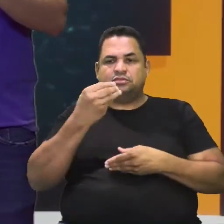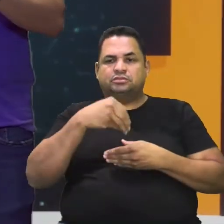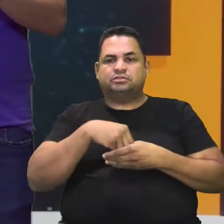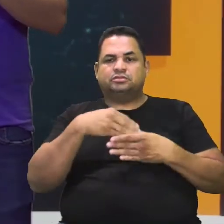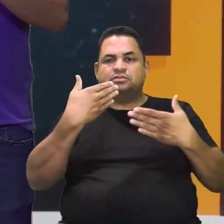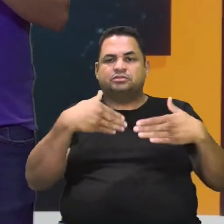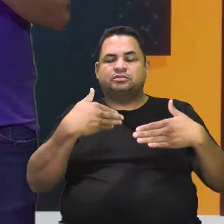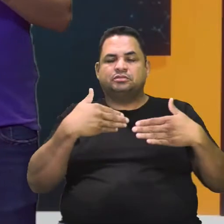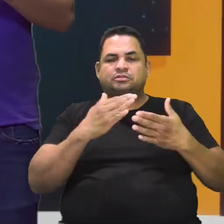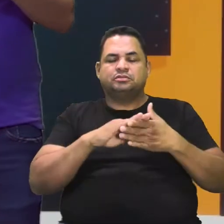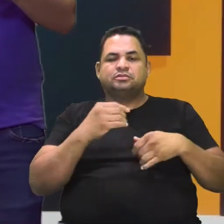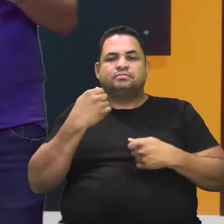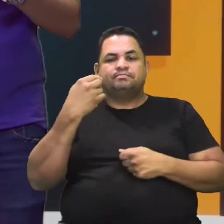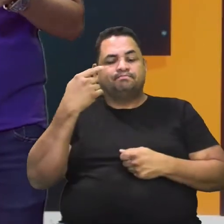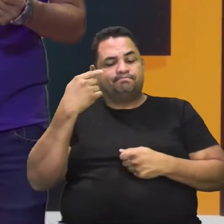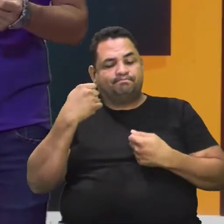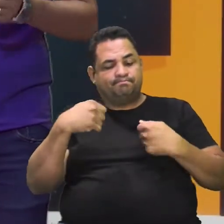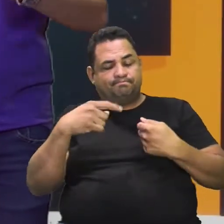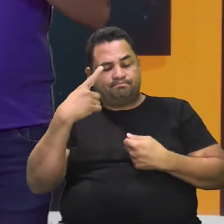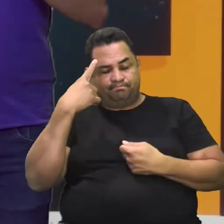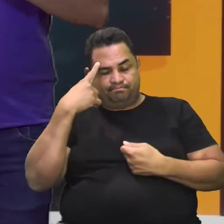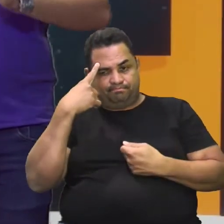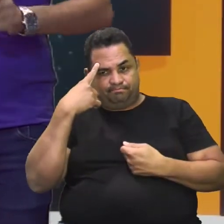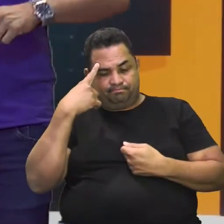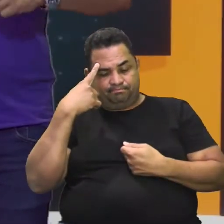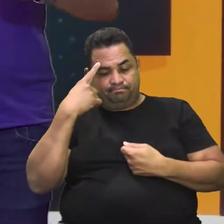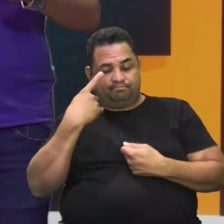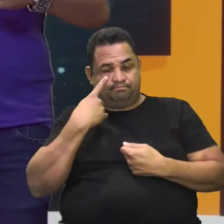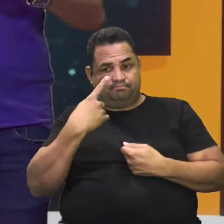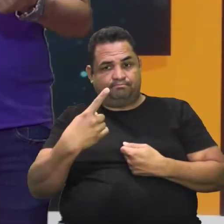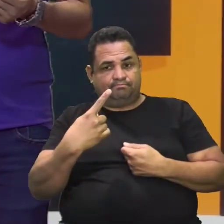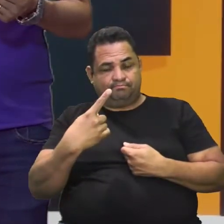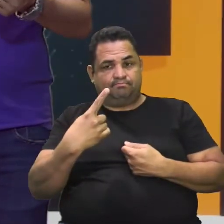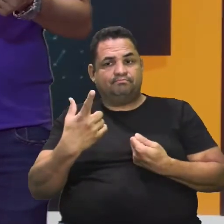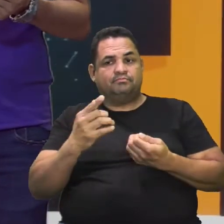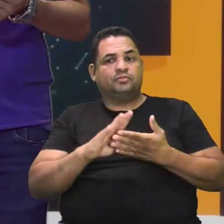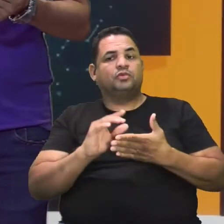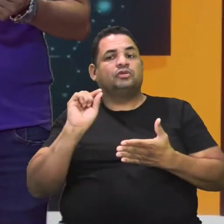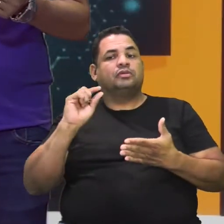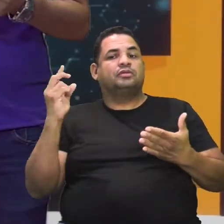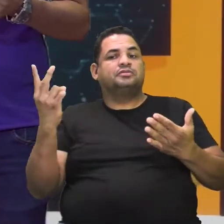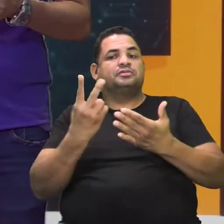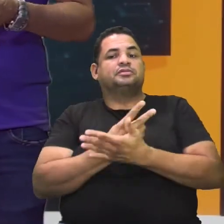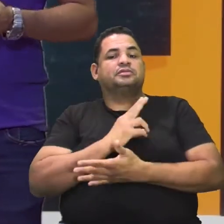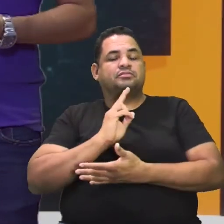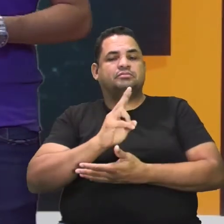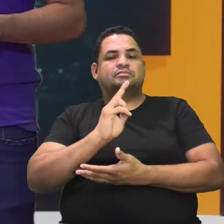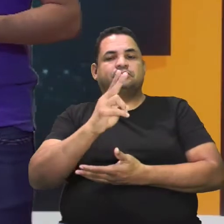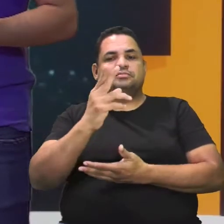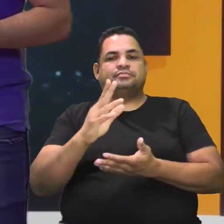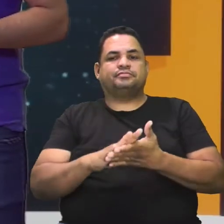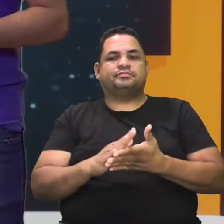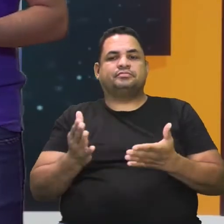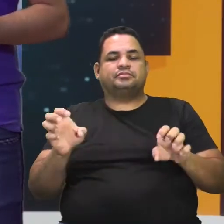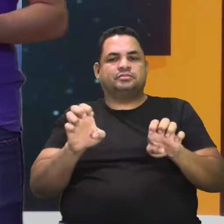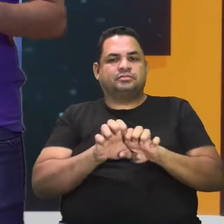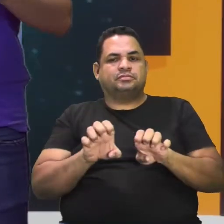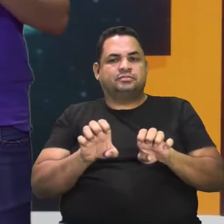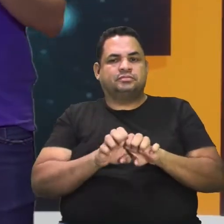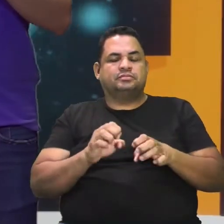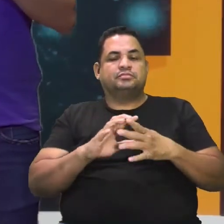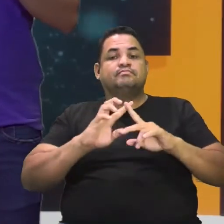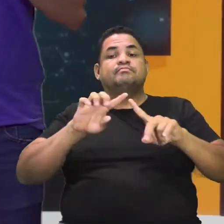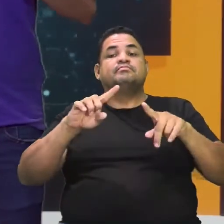precisam entender? Vocês precisam observar o que vai acontecer no processo. Por quê? Nós vamos dar a